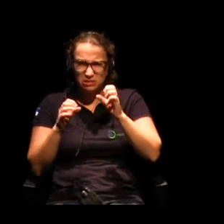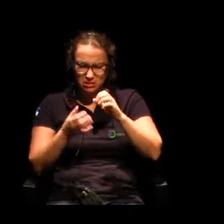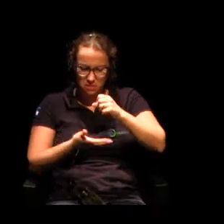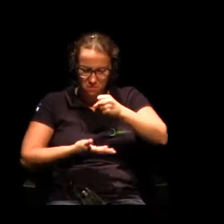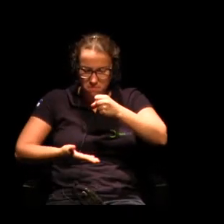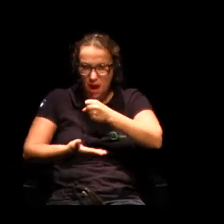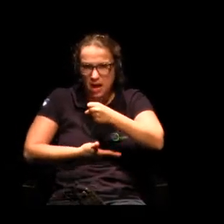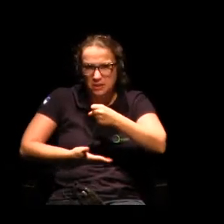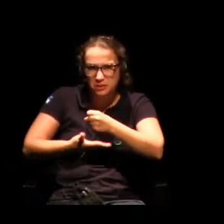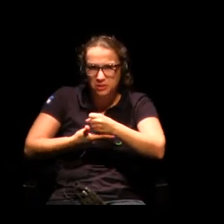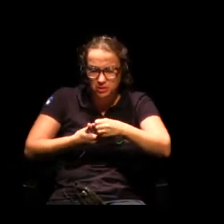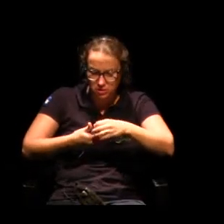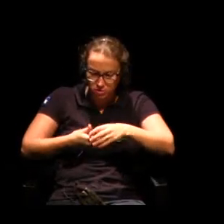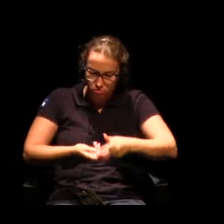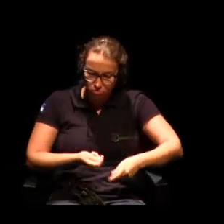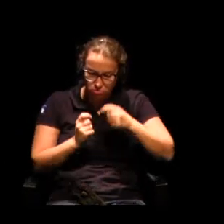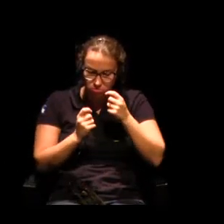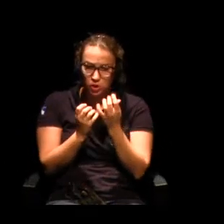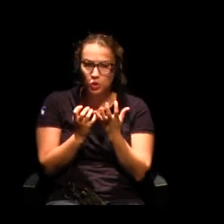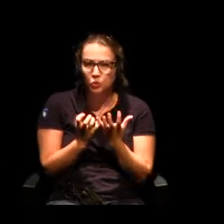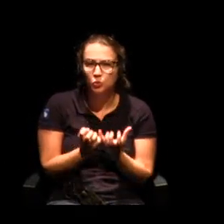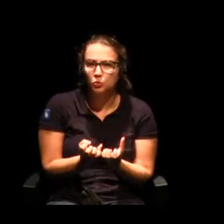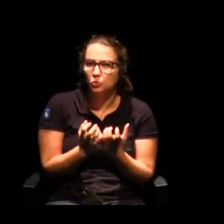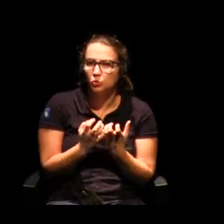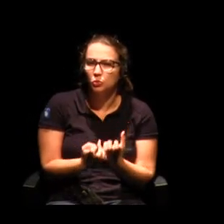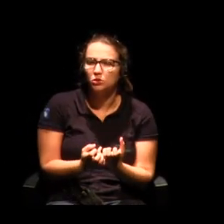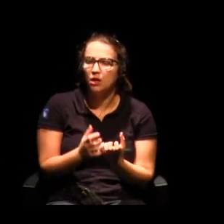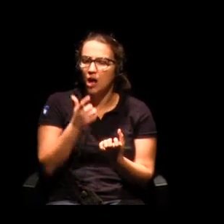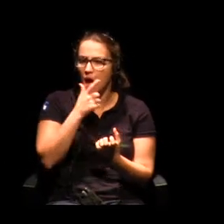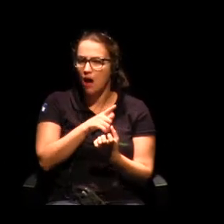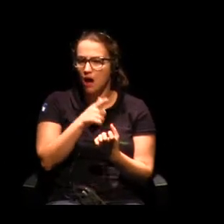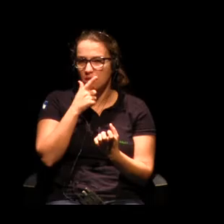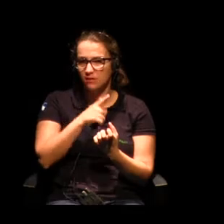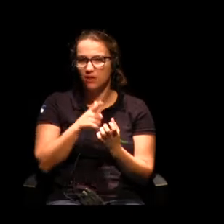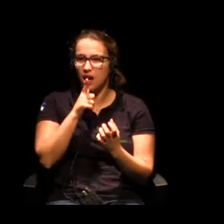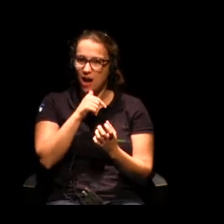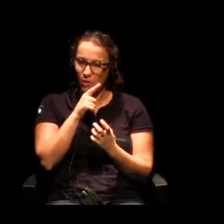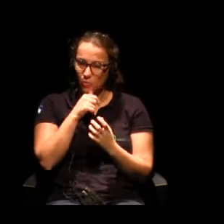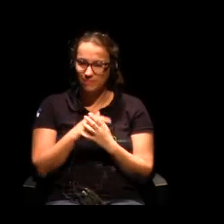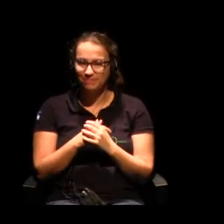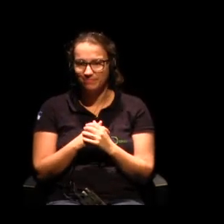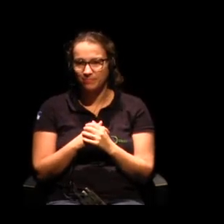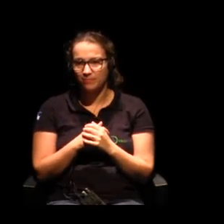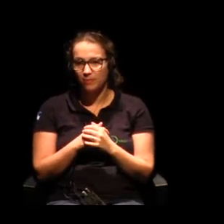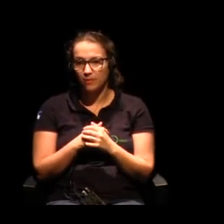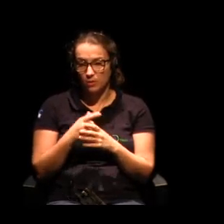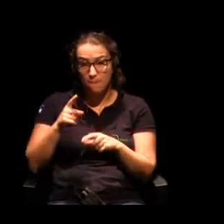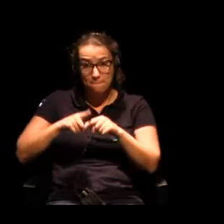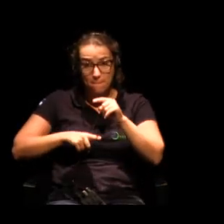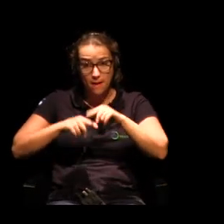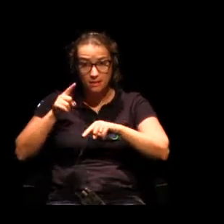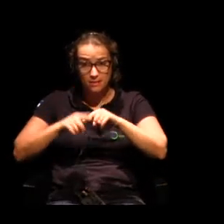infraestrutura da parte de baixo das ruas e torná-las permeáveis. Nós colocamos